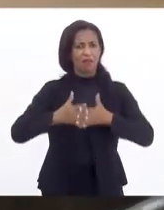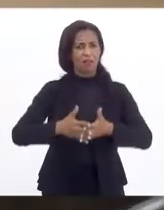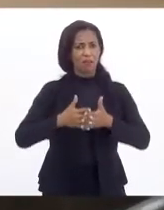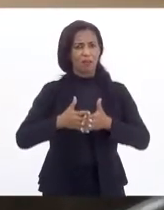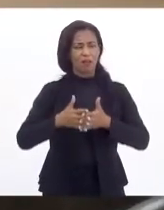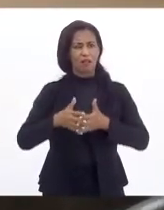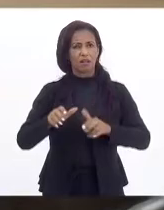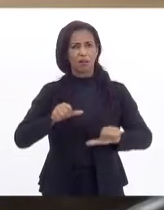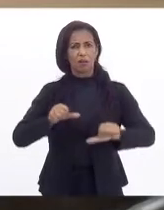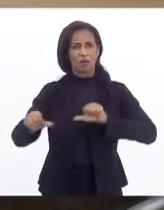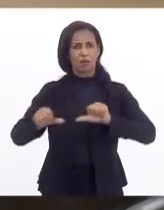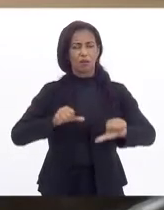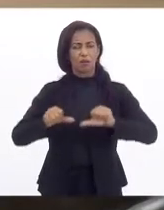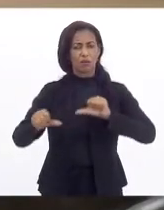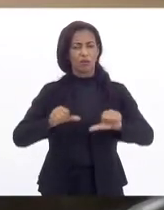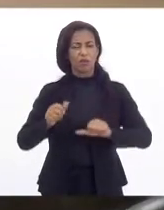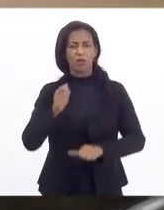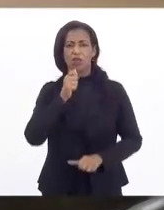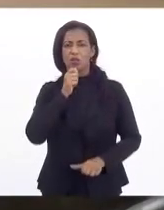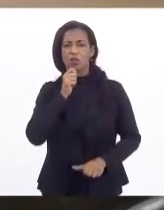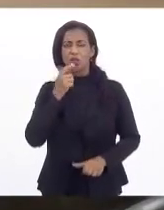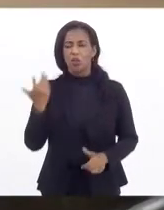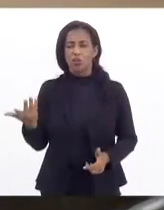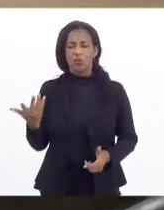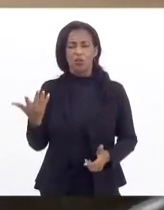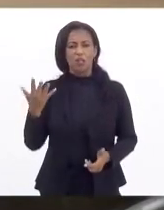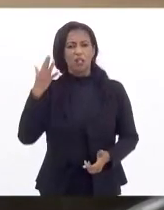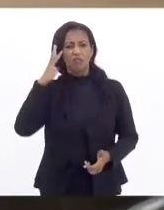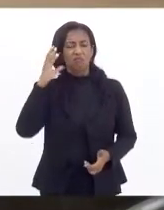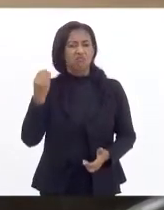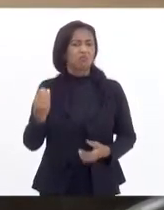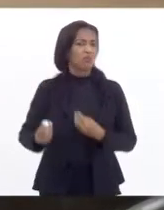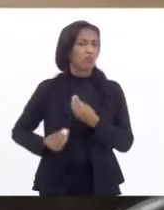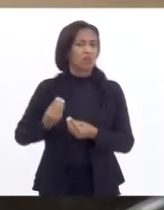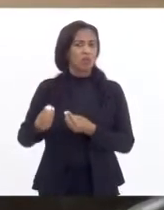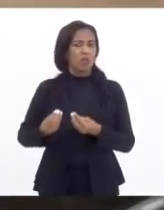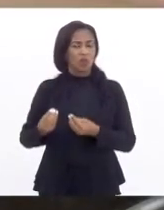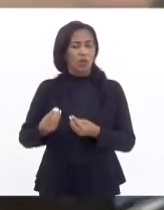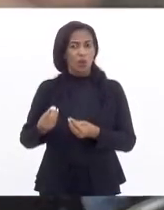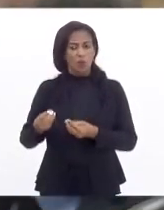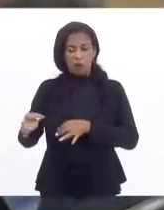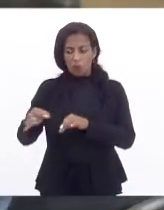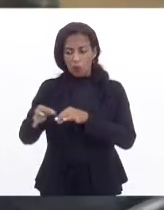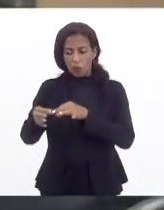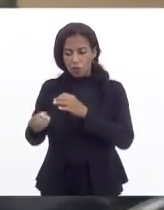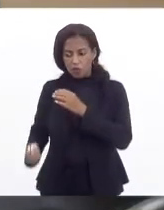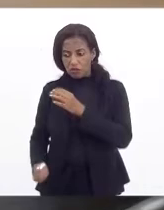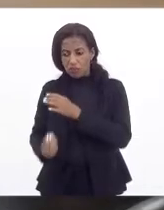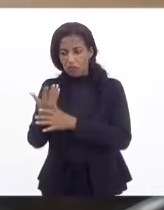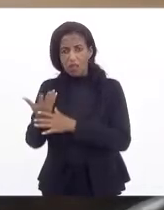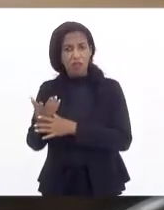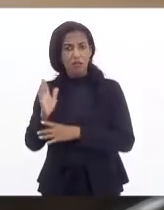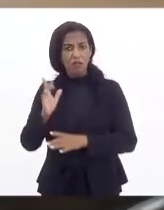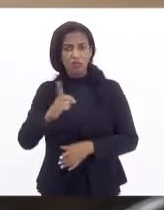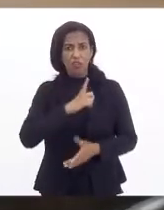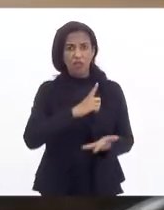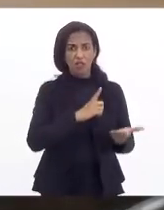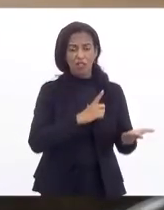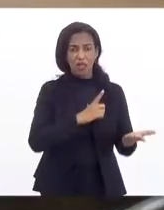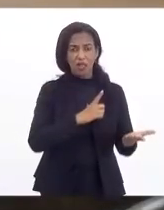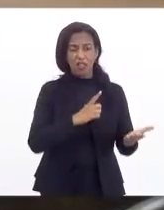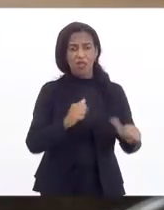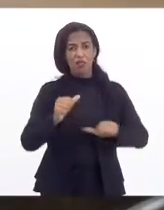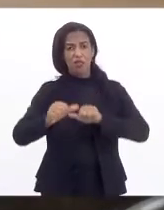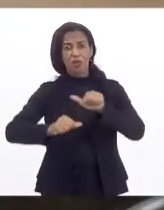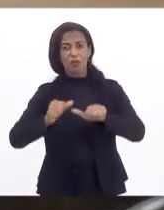de um projeto que não tem sequer a disputa ideológica que eles estão querendo fazer, porque o projeto não está criando prêmio. O prêmio já existe. Ele está mexendo